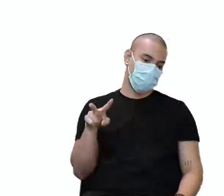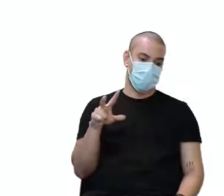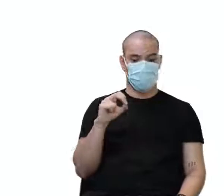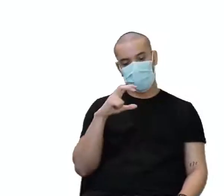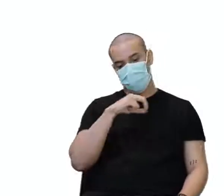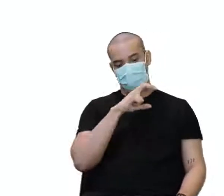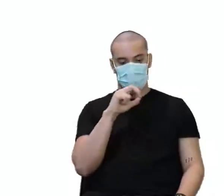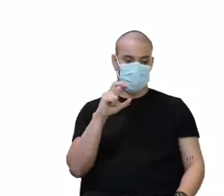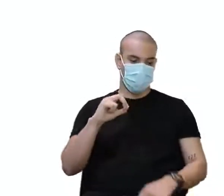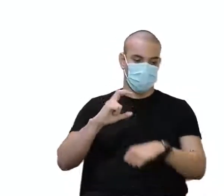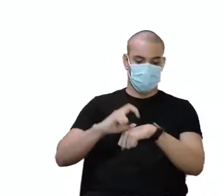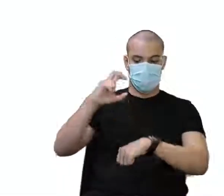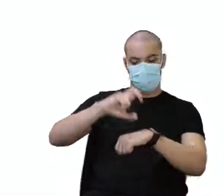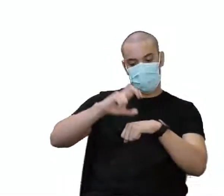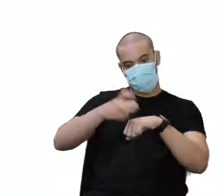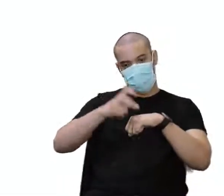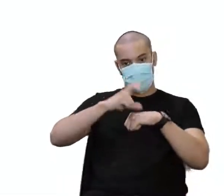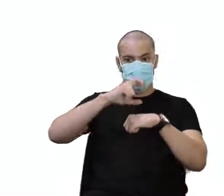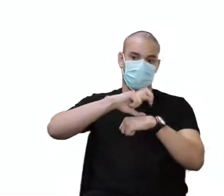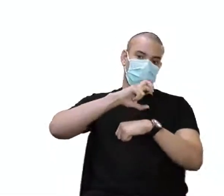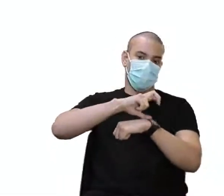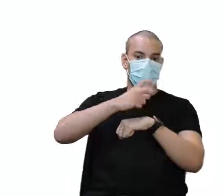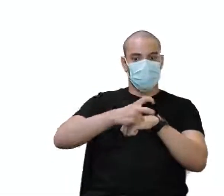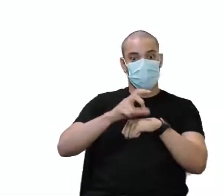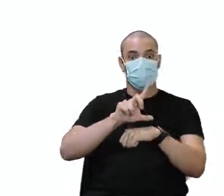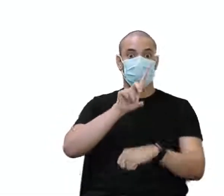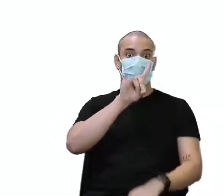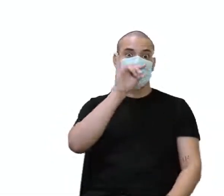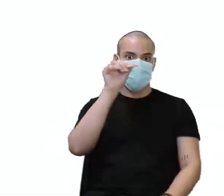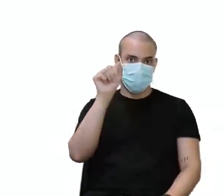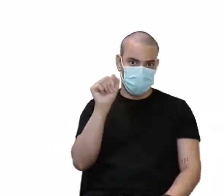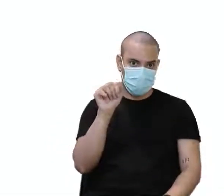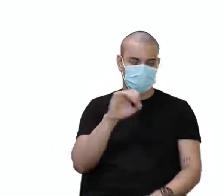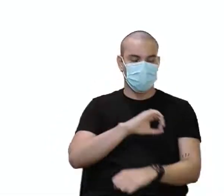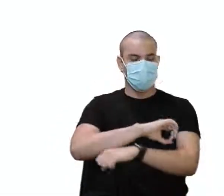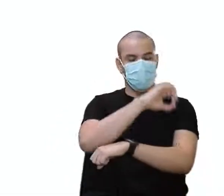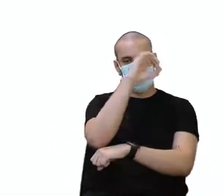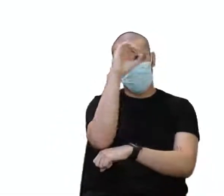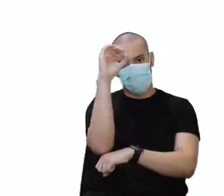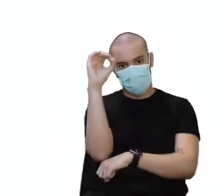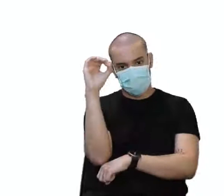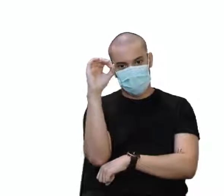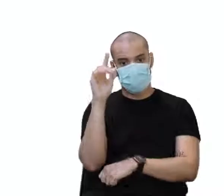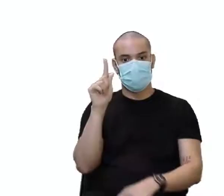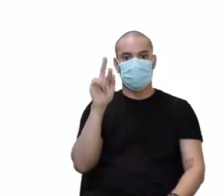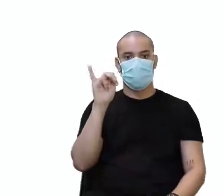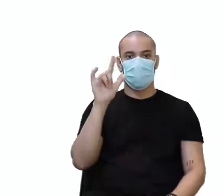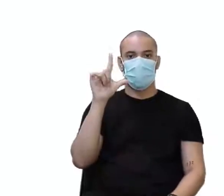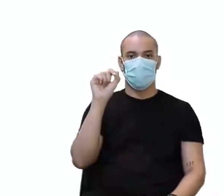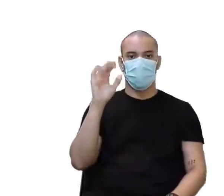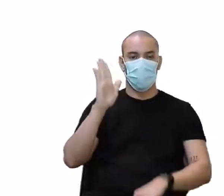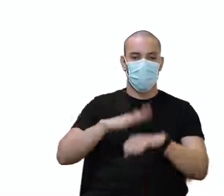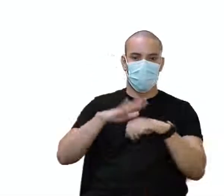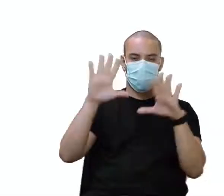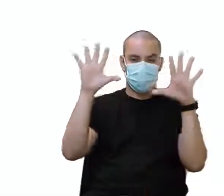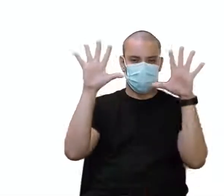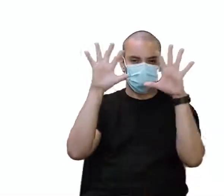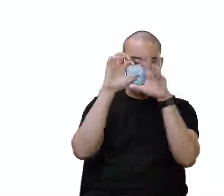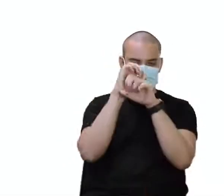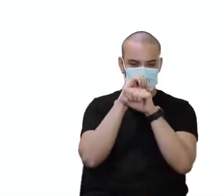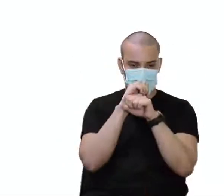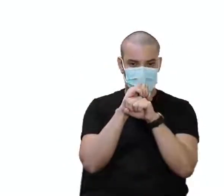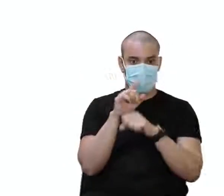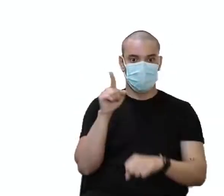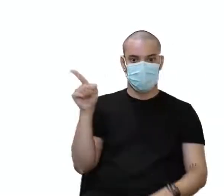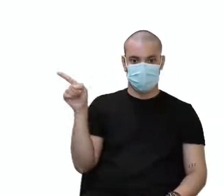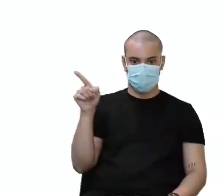anda saltando, muito ativo durante o dia, né? Que é o diferente do grilo, que é mais no período noturno. Então, o